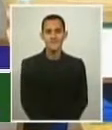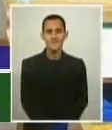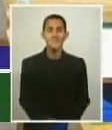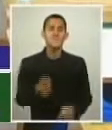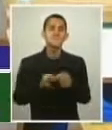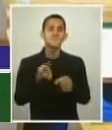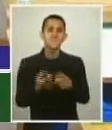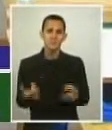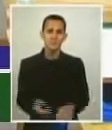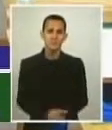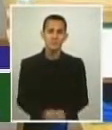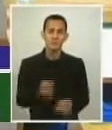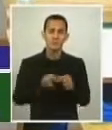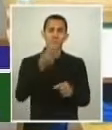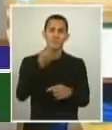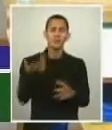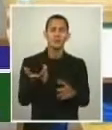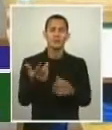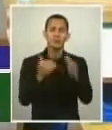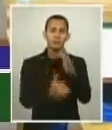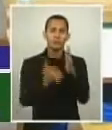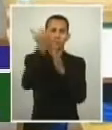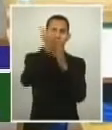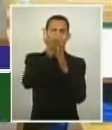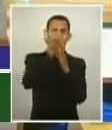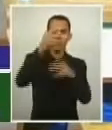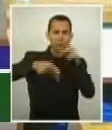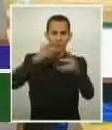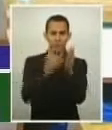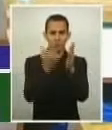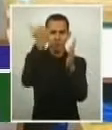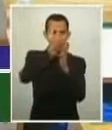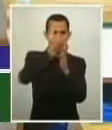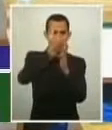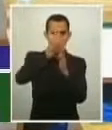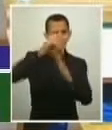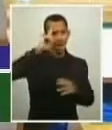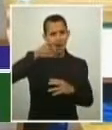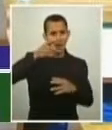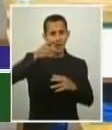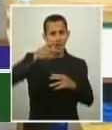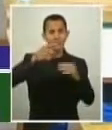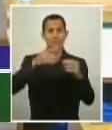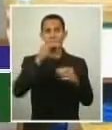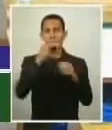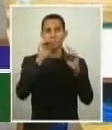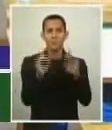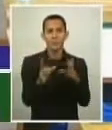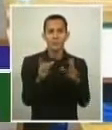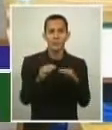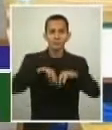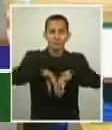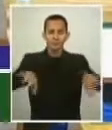E por quê Porque ele dizia a soberania do Povo e não apenas é